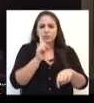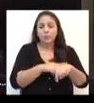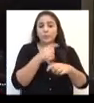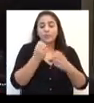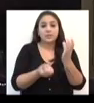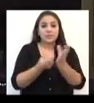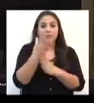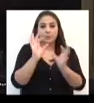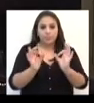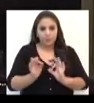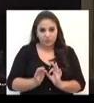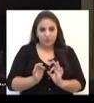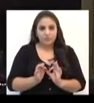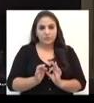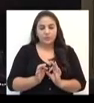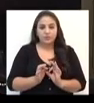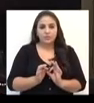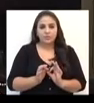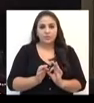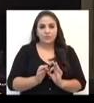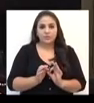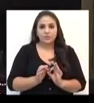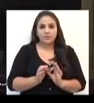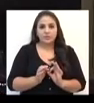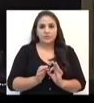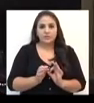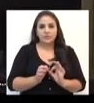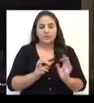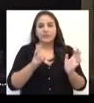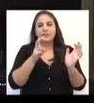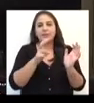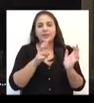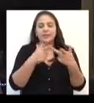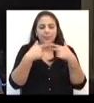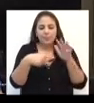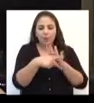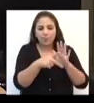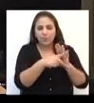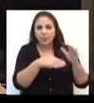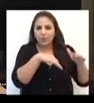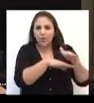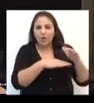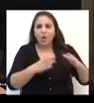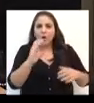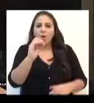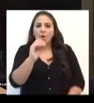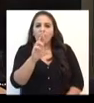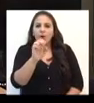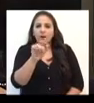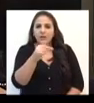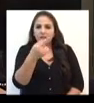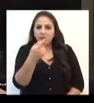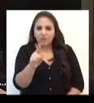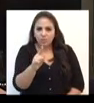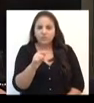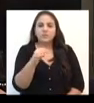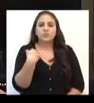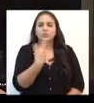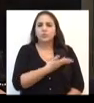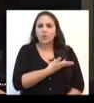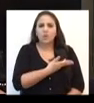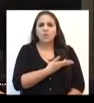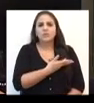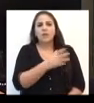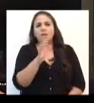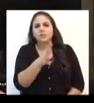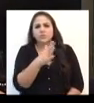projeto do banco de óculos, né? Porque a gente só descobre